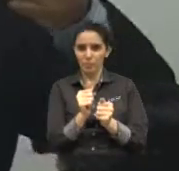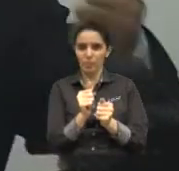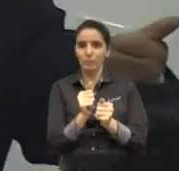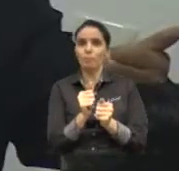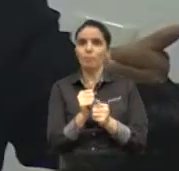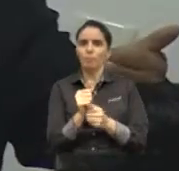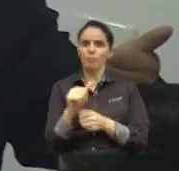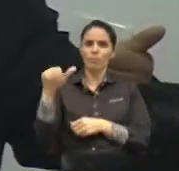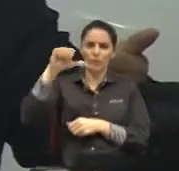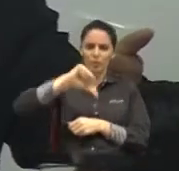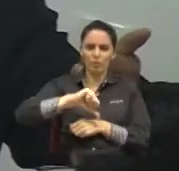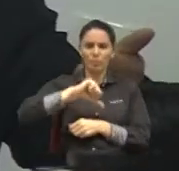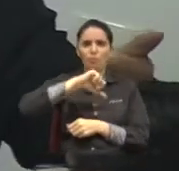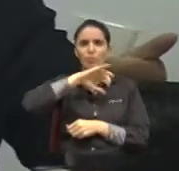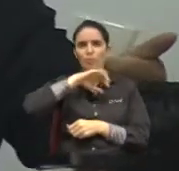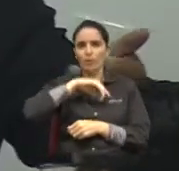dificulta